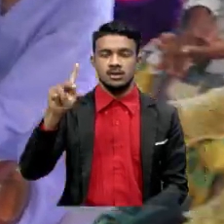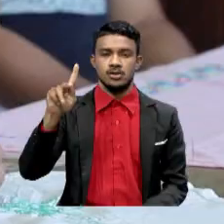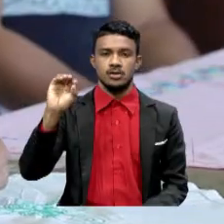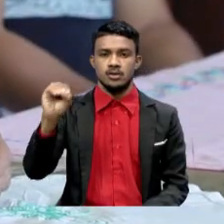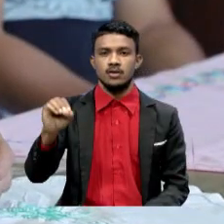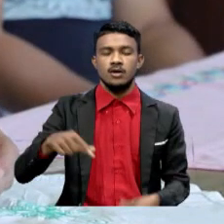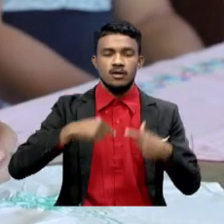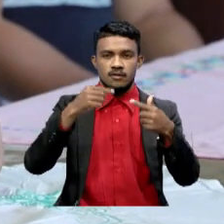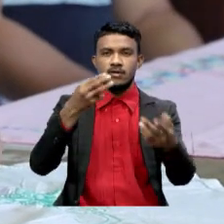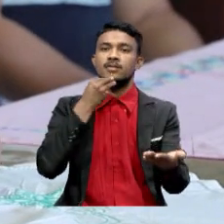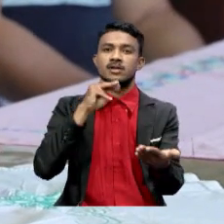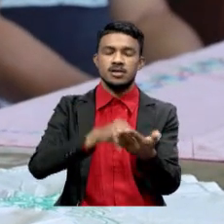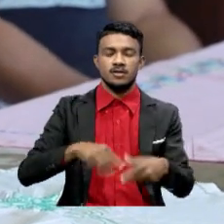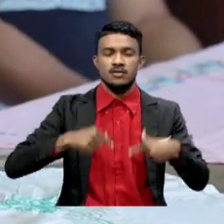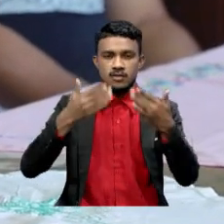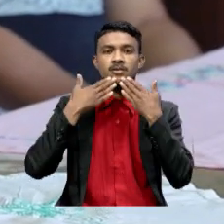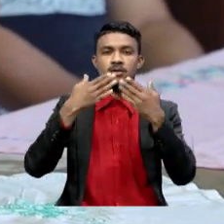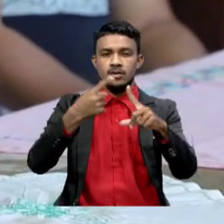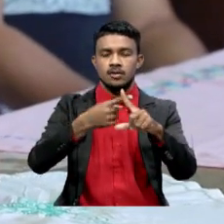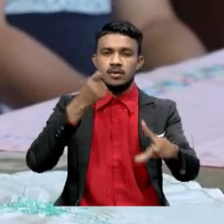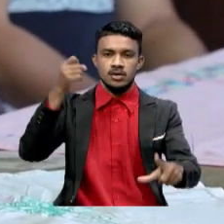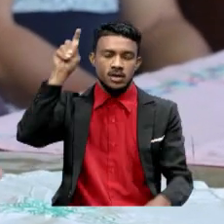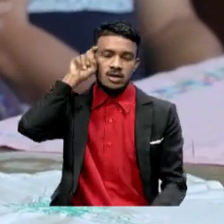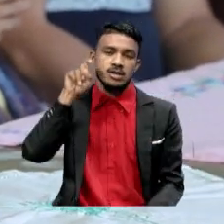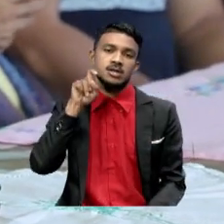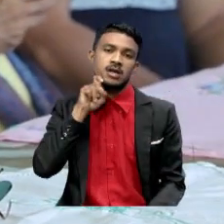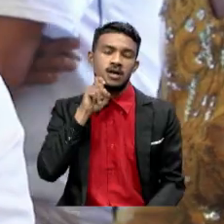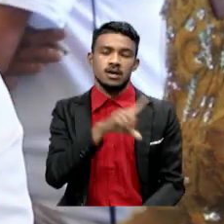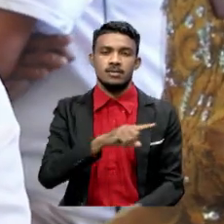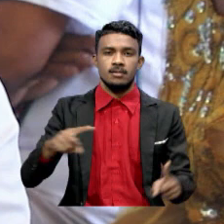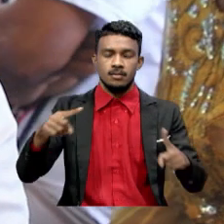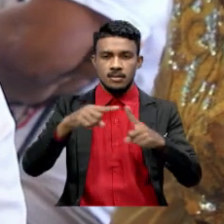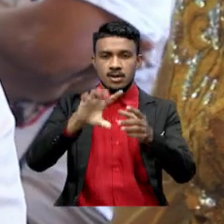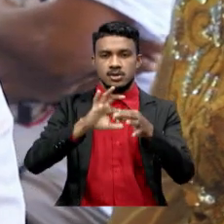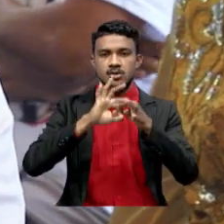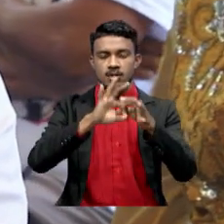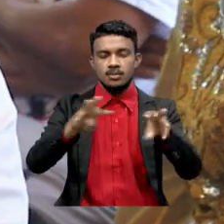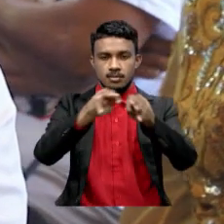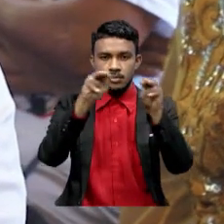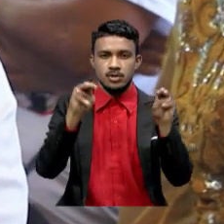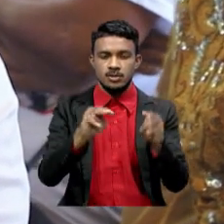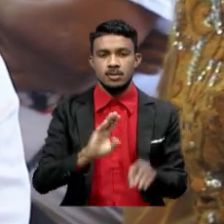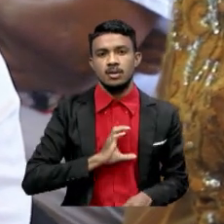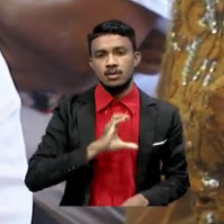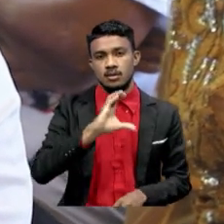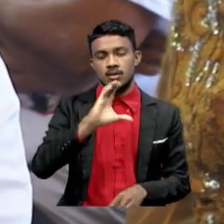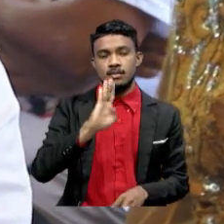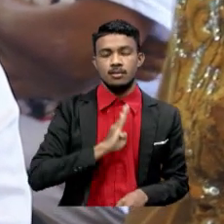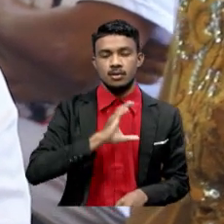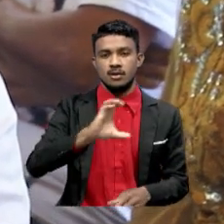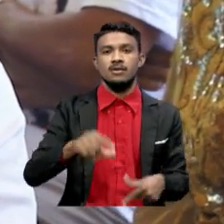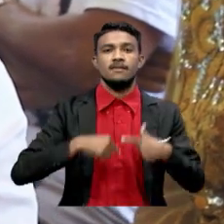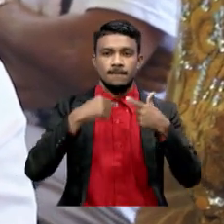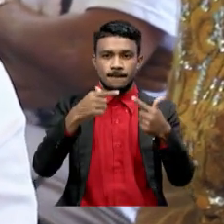hato mensagem agradecimento si Kairala Sanan Gusmão ba estrutura município Baucau, tamba fo on apoio máximo rodete vitória e